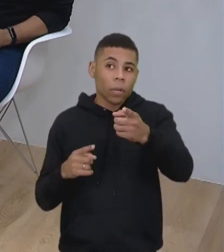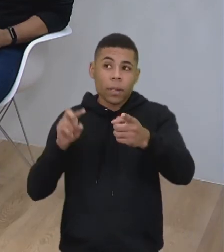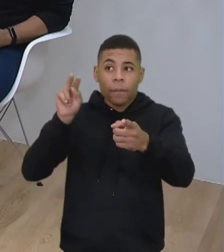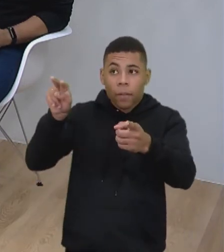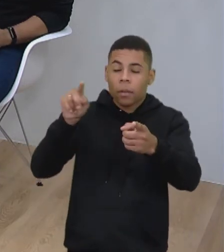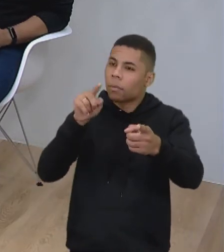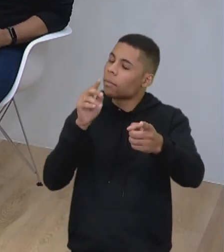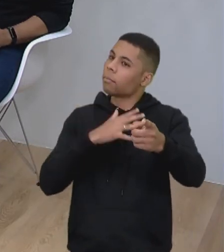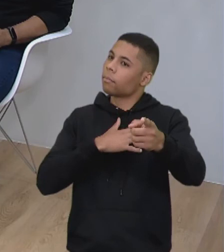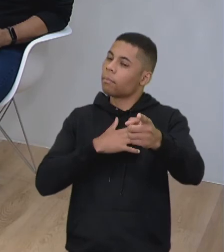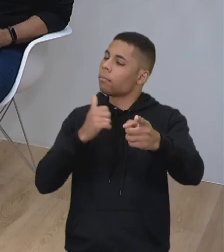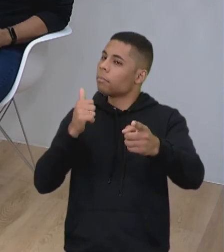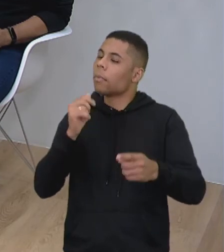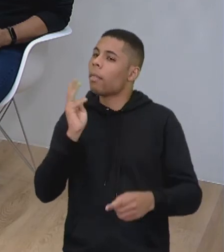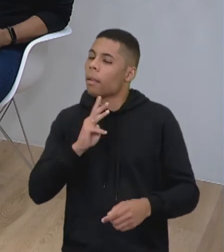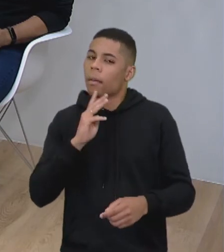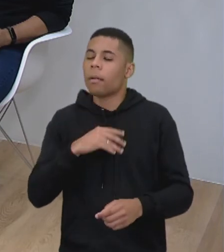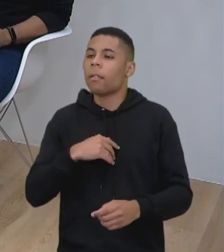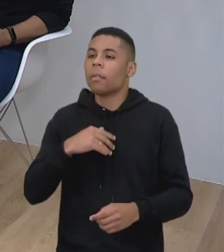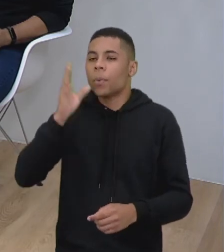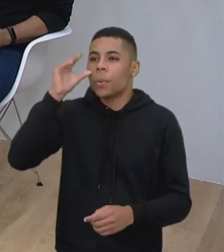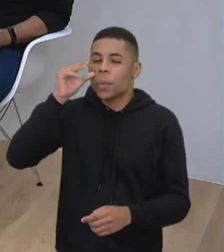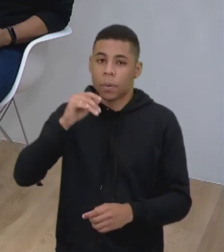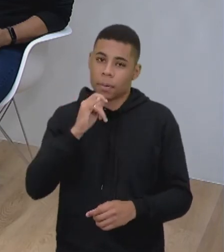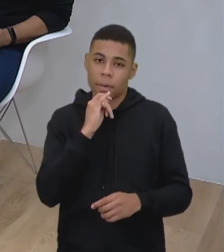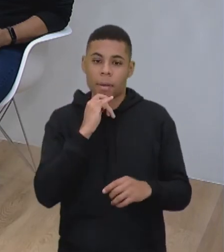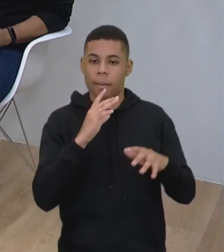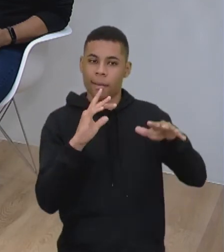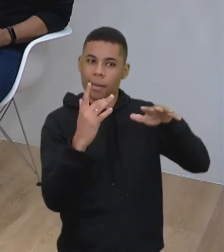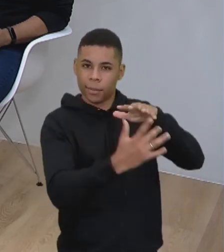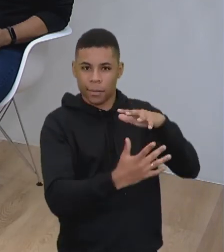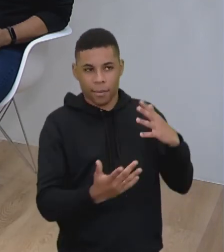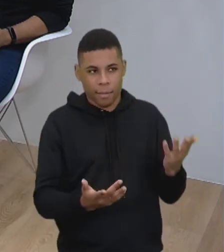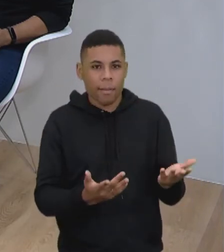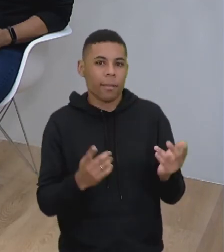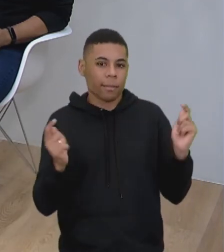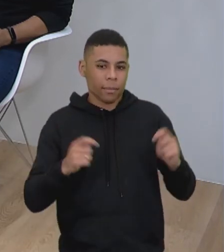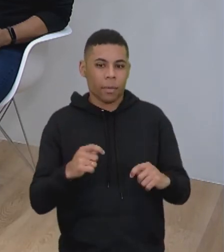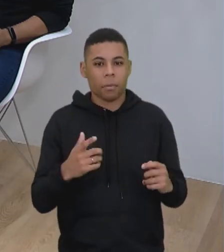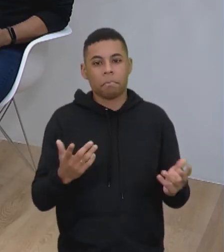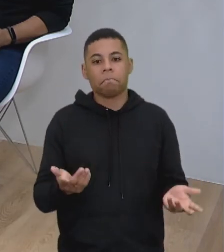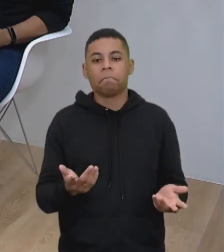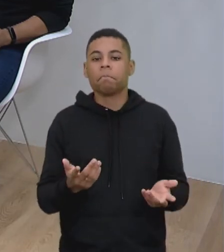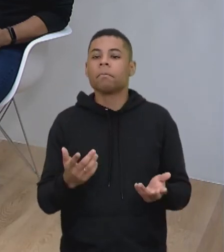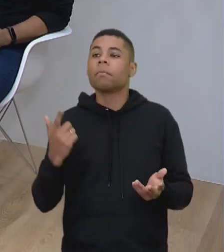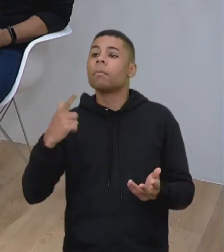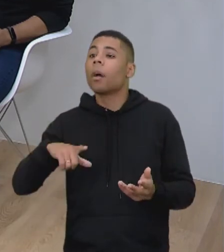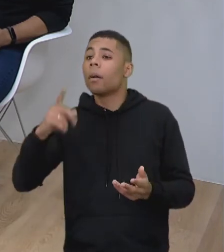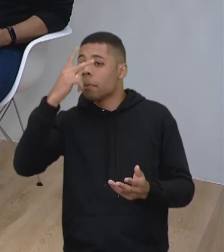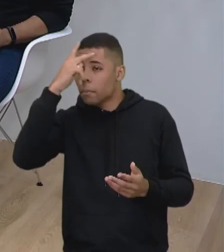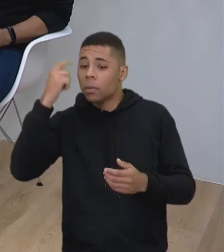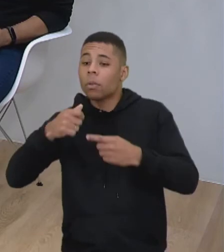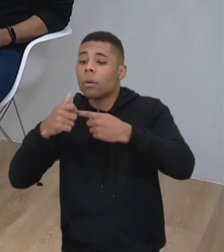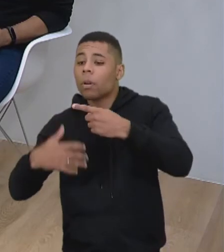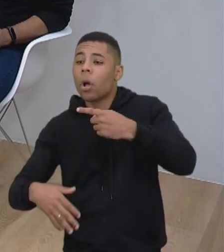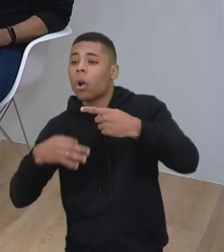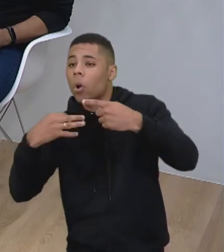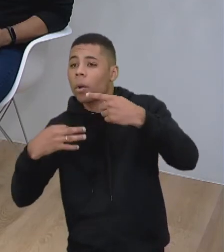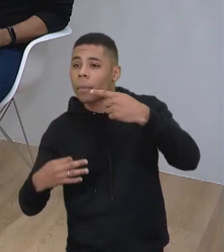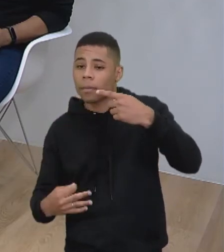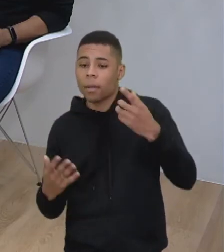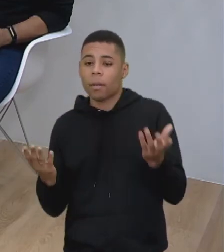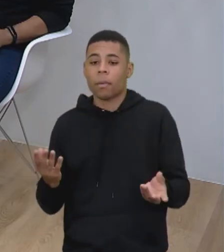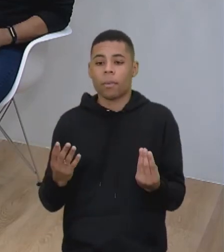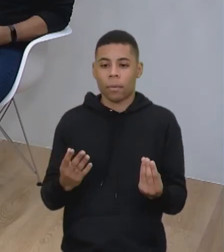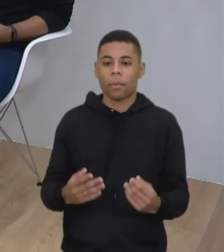que achou interessante, como é que lida na rede social, né? E é que lida no alternativo, como é que são os comentários nas redes sociais em relação àquela